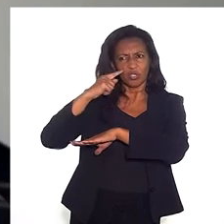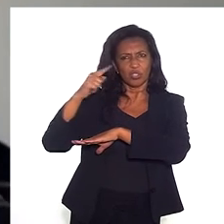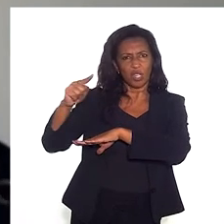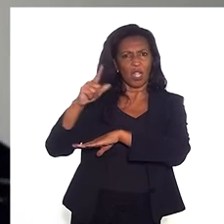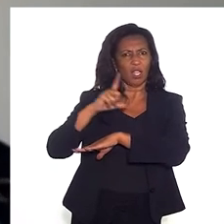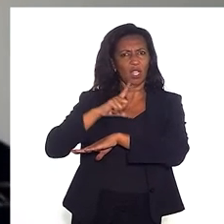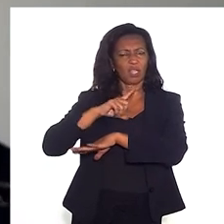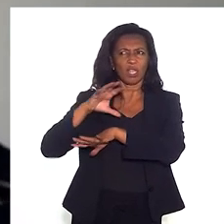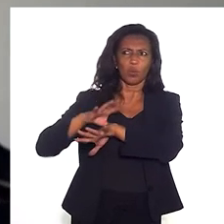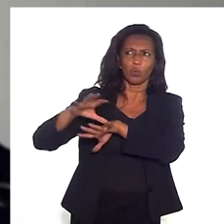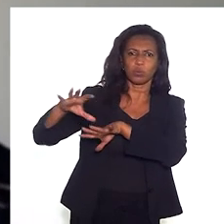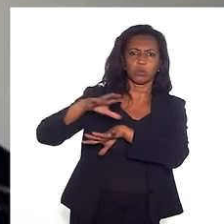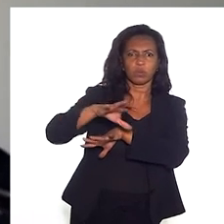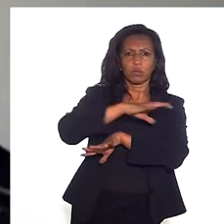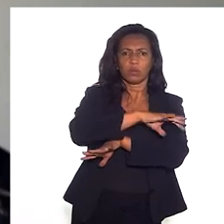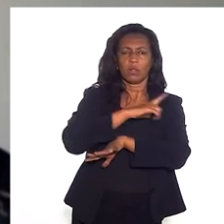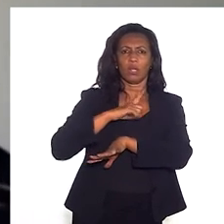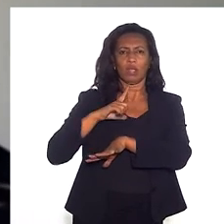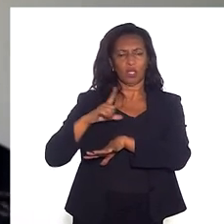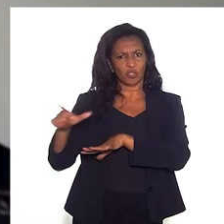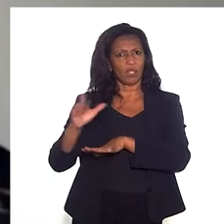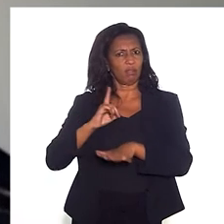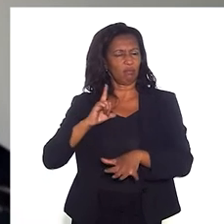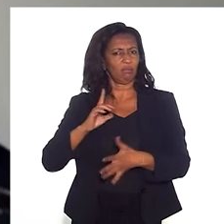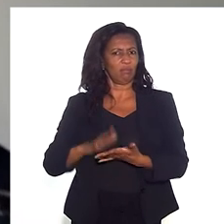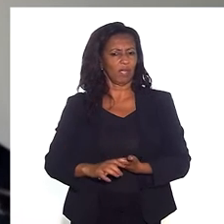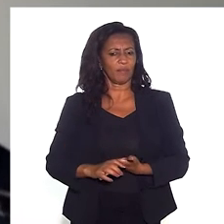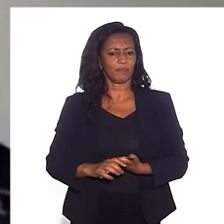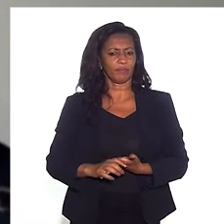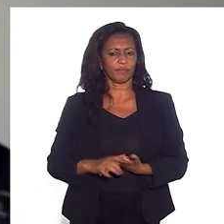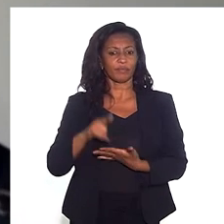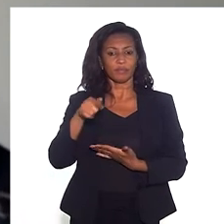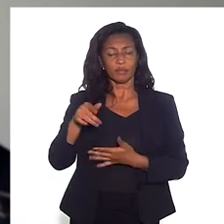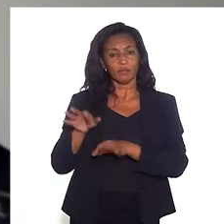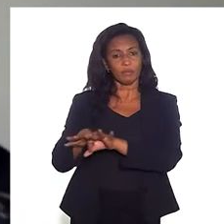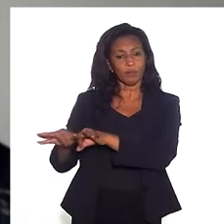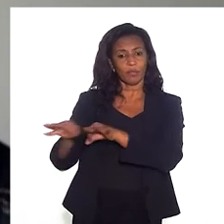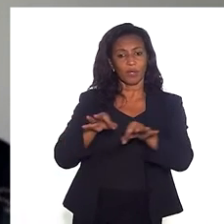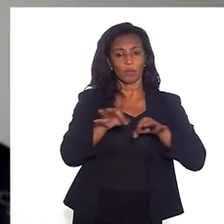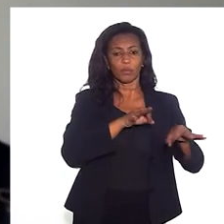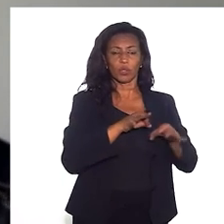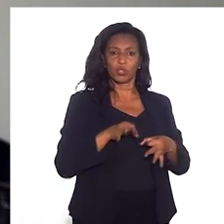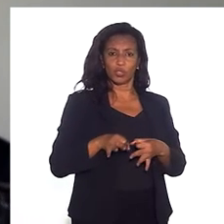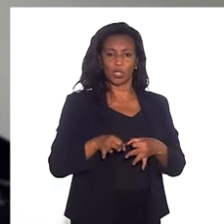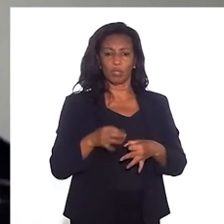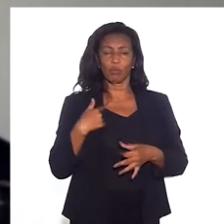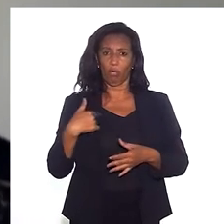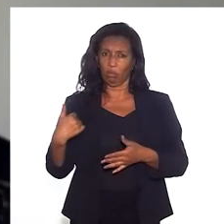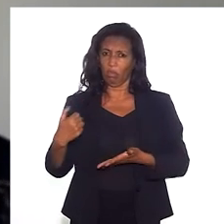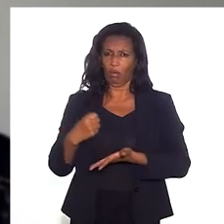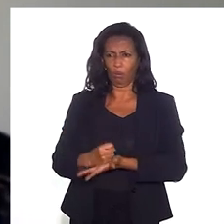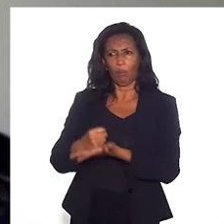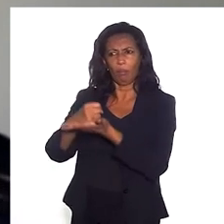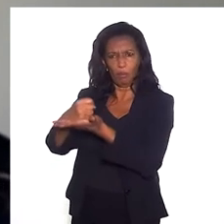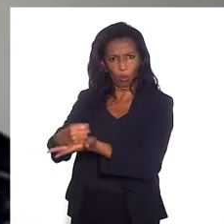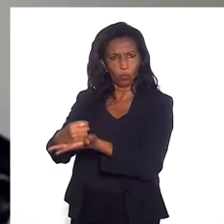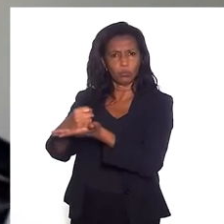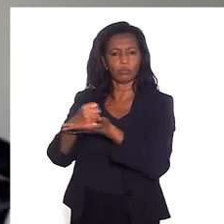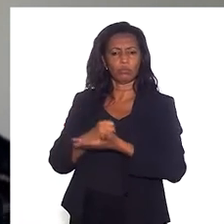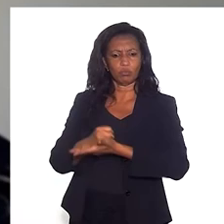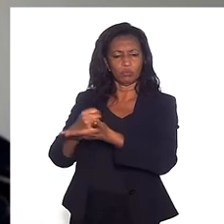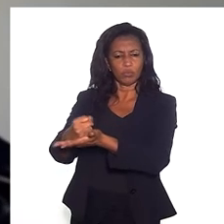têm colocado isso de alguma forma, várias localidades já têm feito isso de alguma forma. E existem alguns projetos que